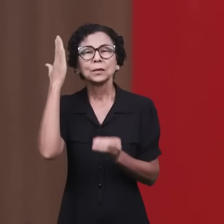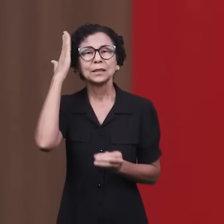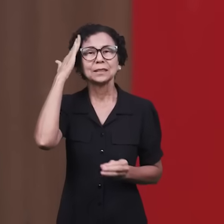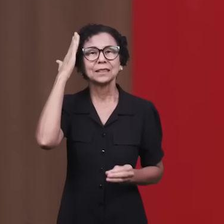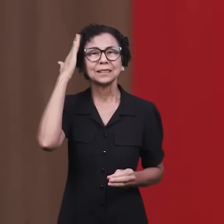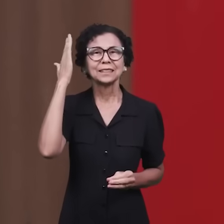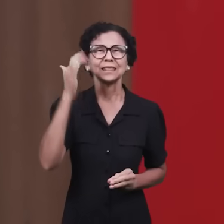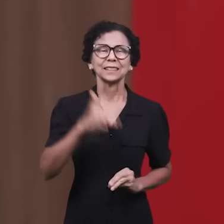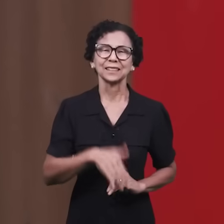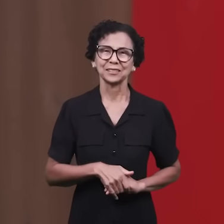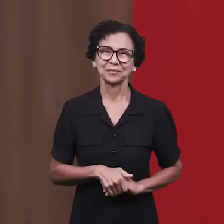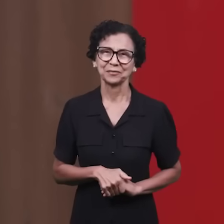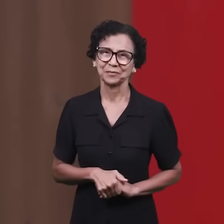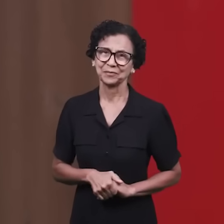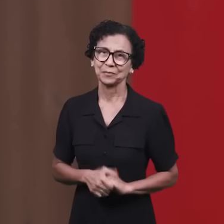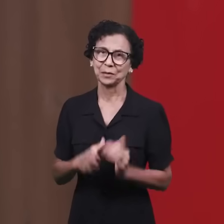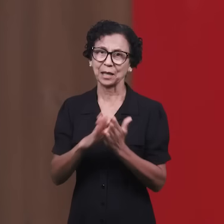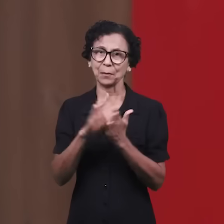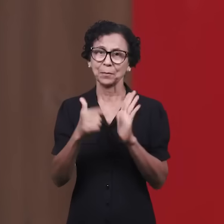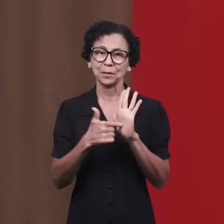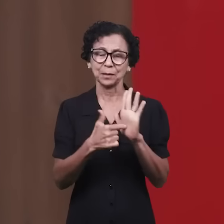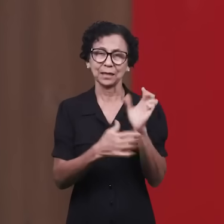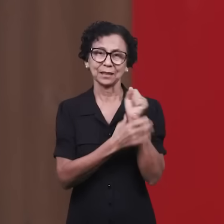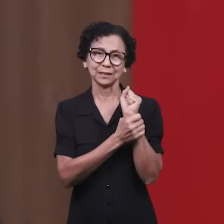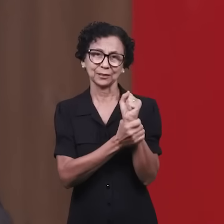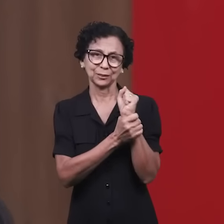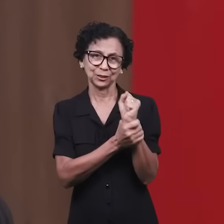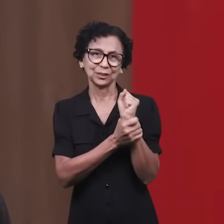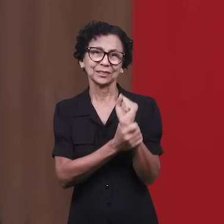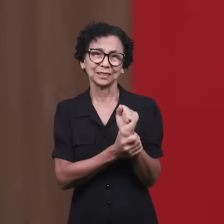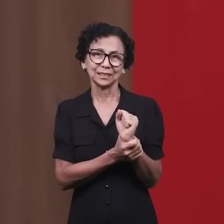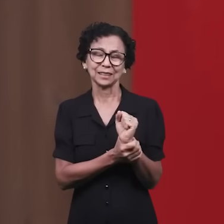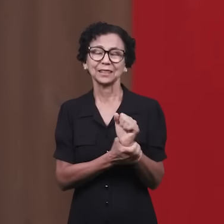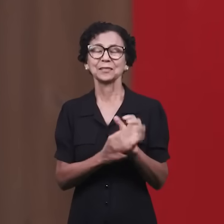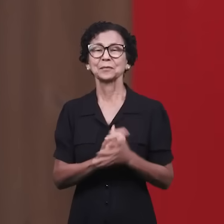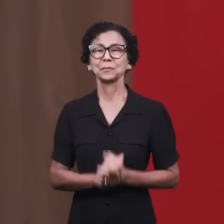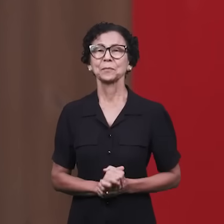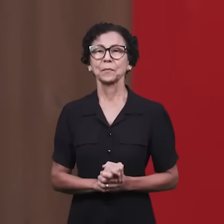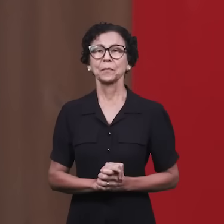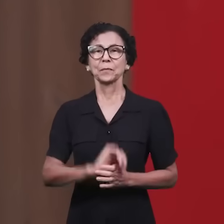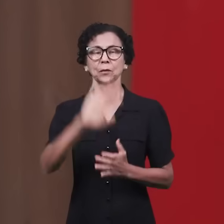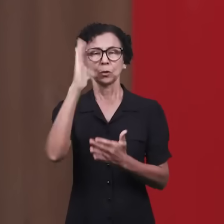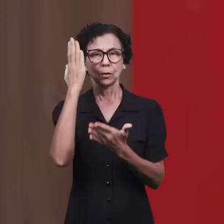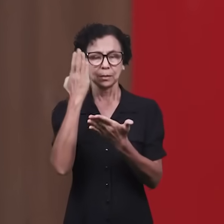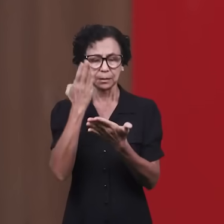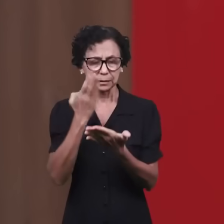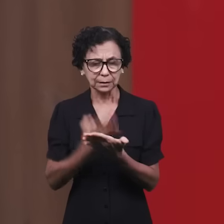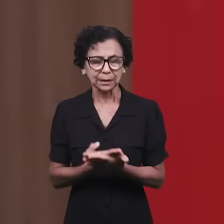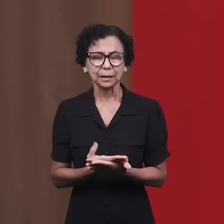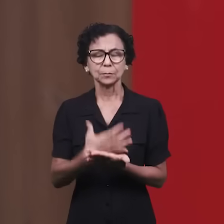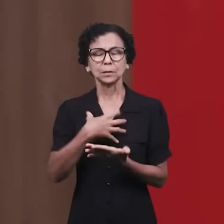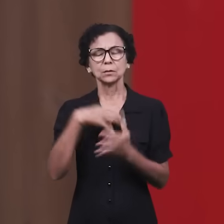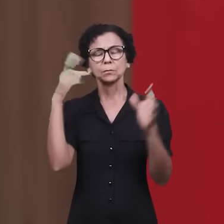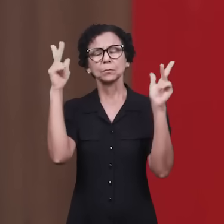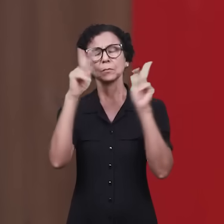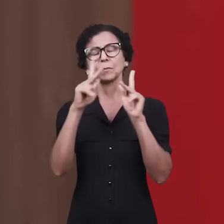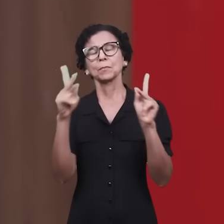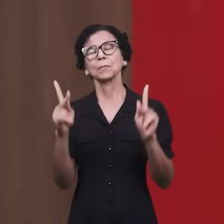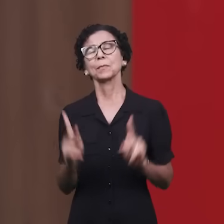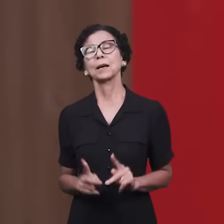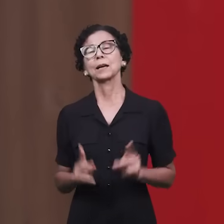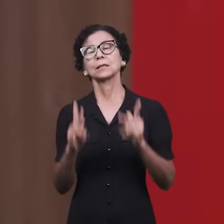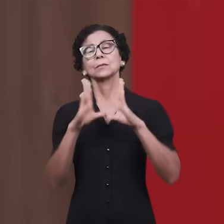na palavra. Não é de outra forma. Nós alcançamos e cremos, e isso nos traz uma paz, uma tranquilidade por aquilo que o Espírito Santo coloca em